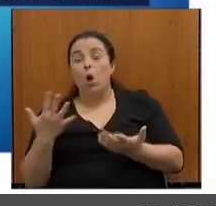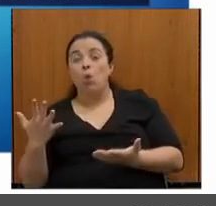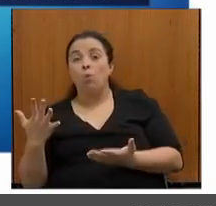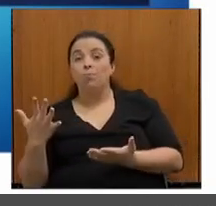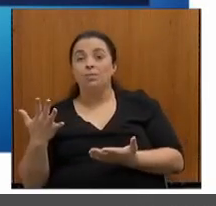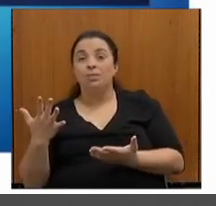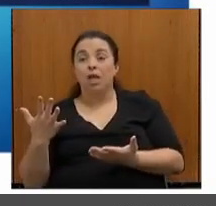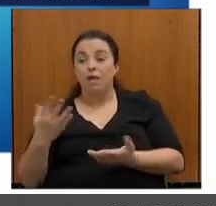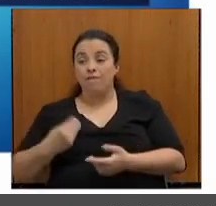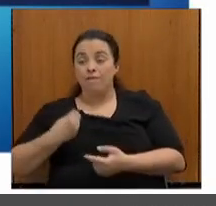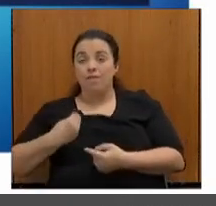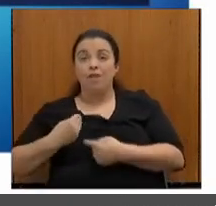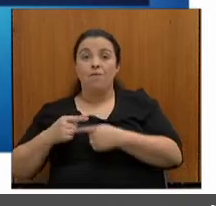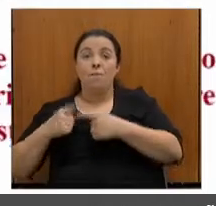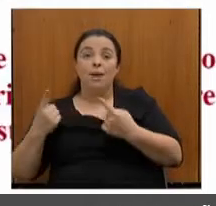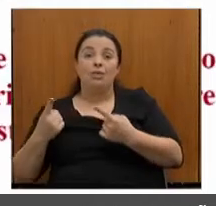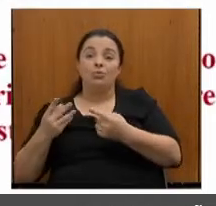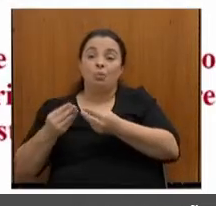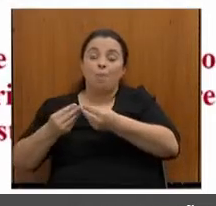família.